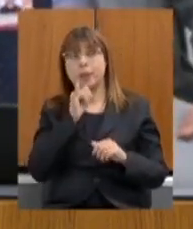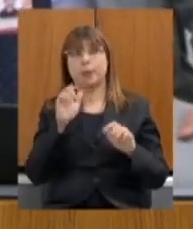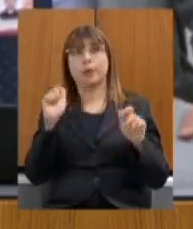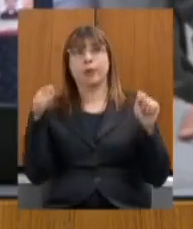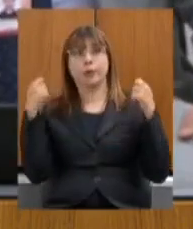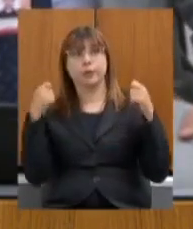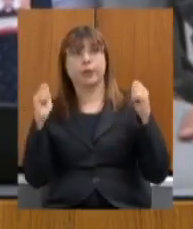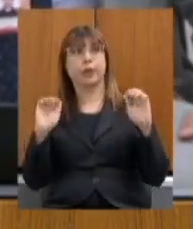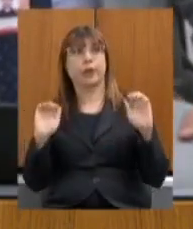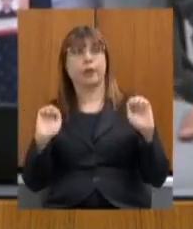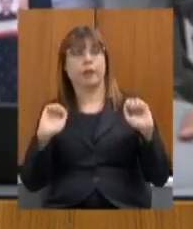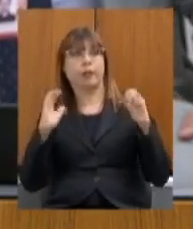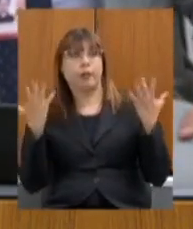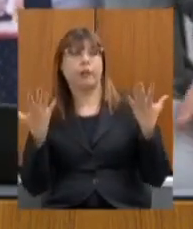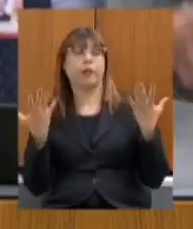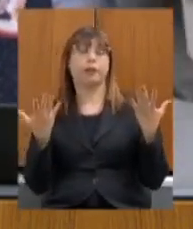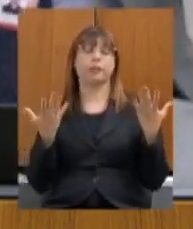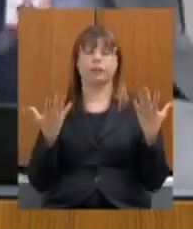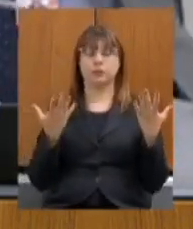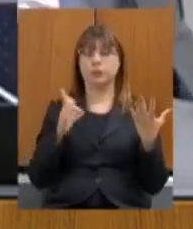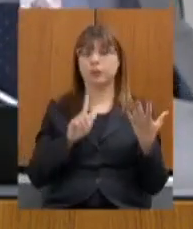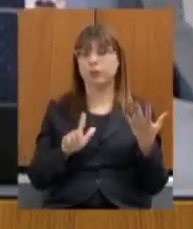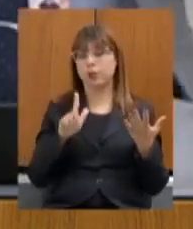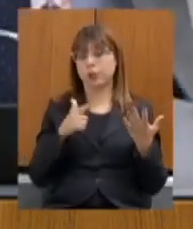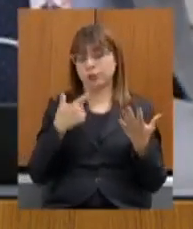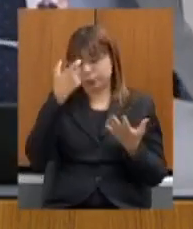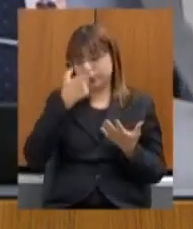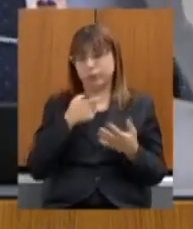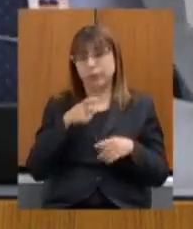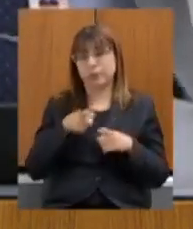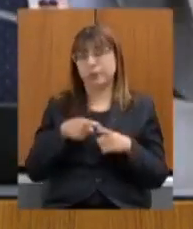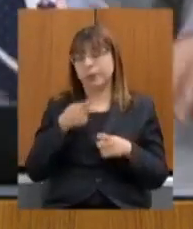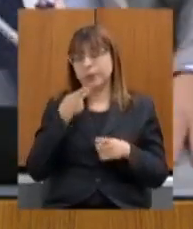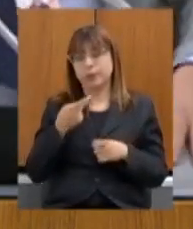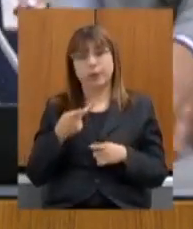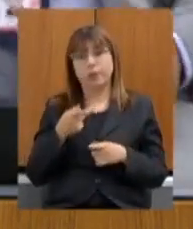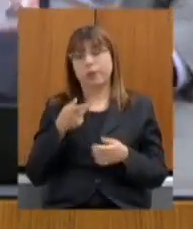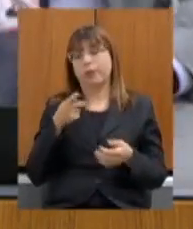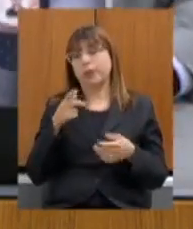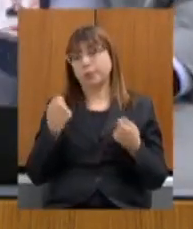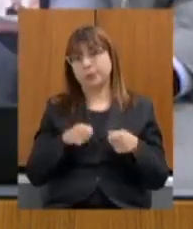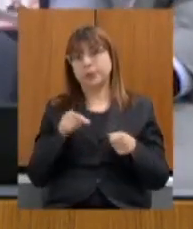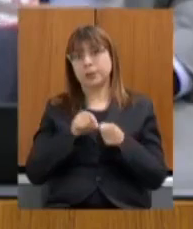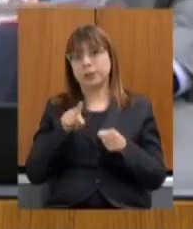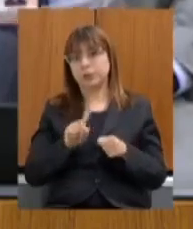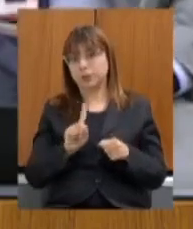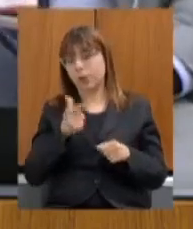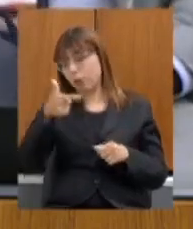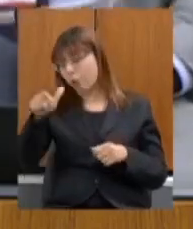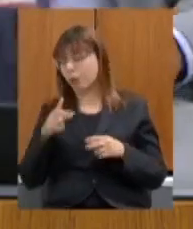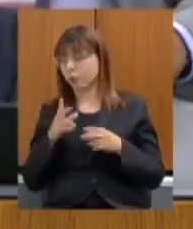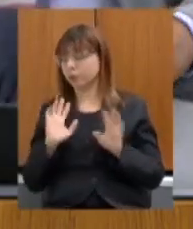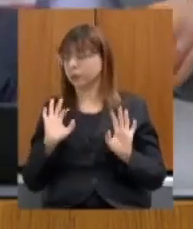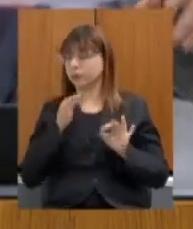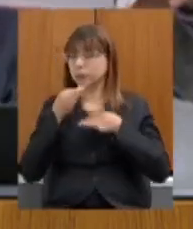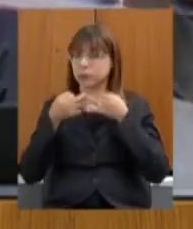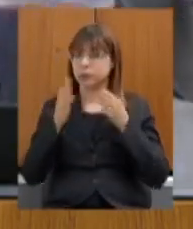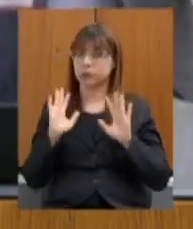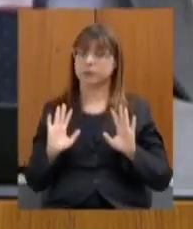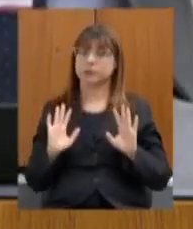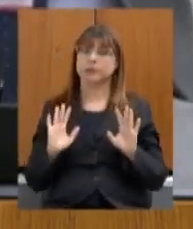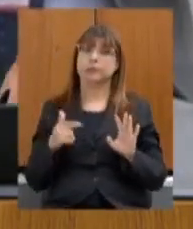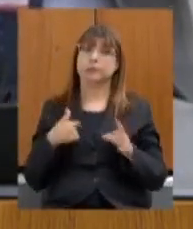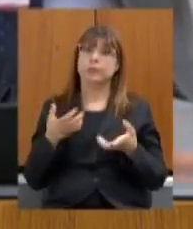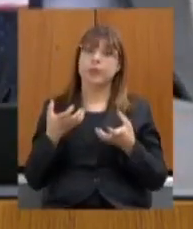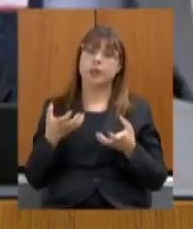a gente entende, e eu, como médico, não estou aqui fazendo essa cobrança. Então, queria, na